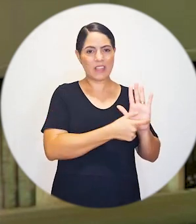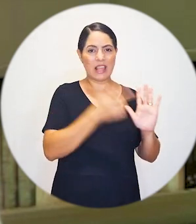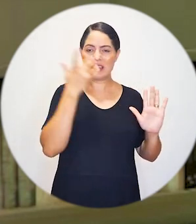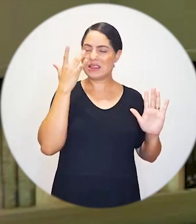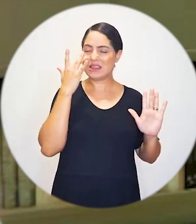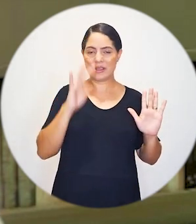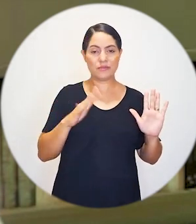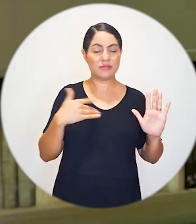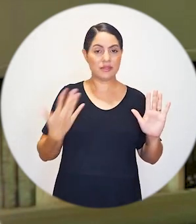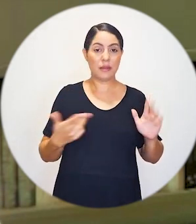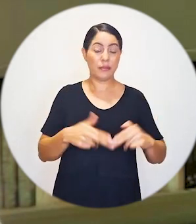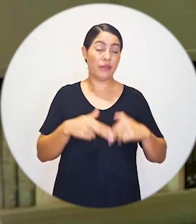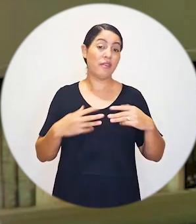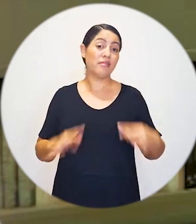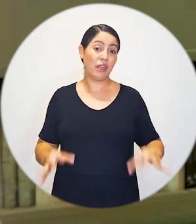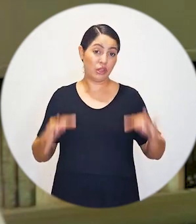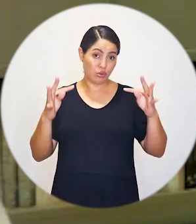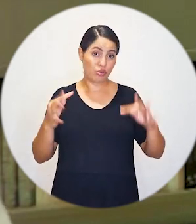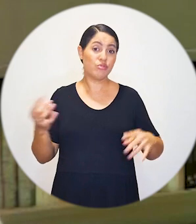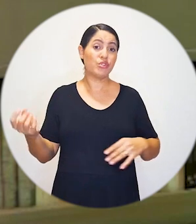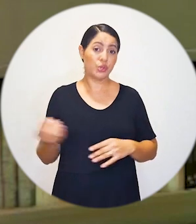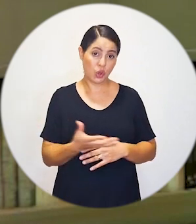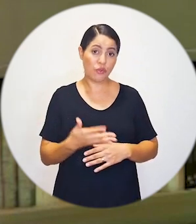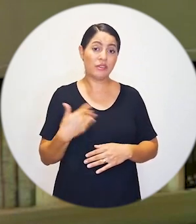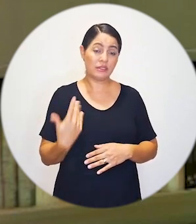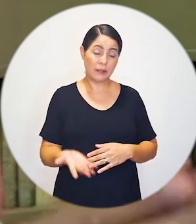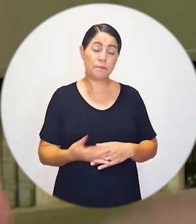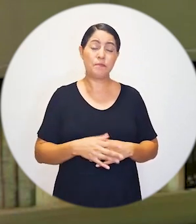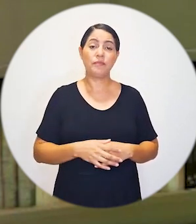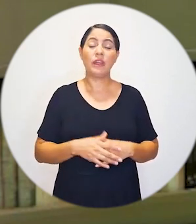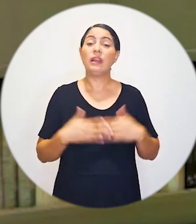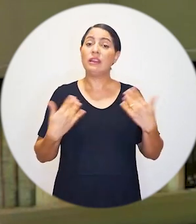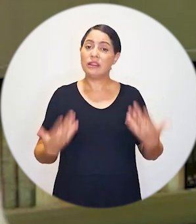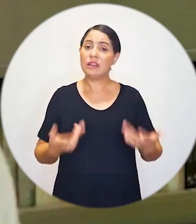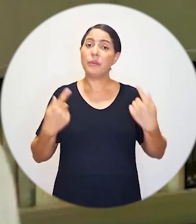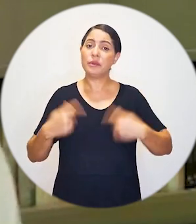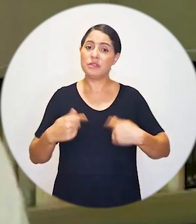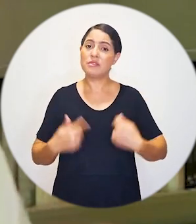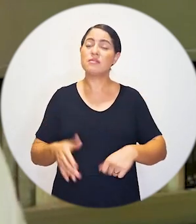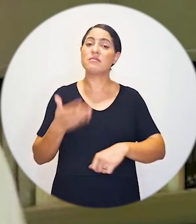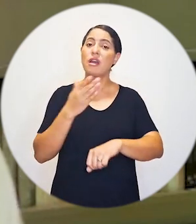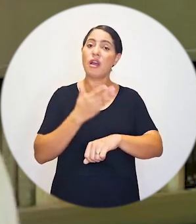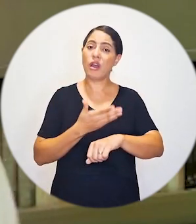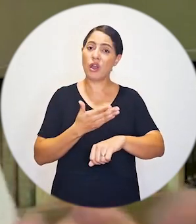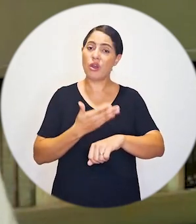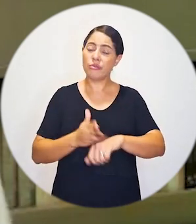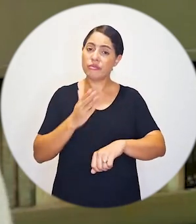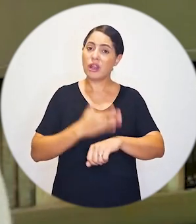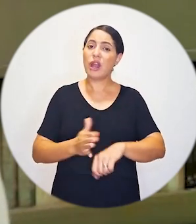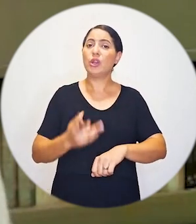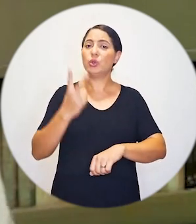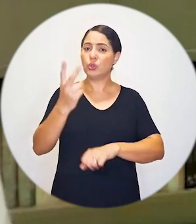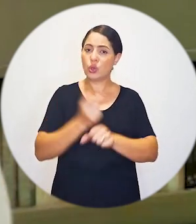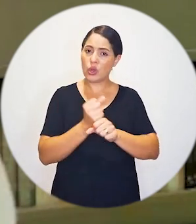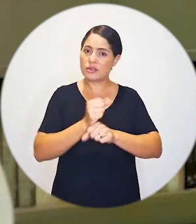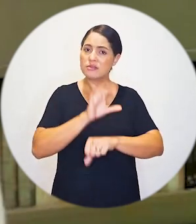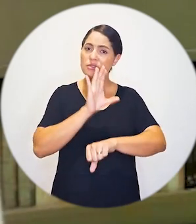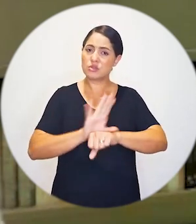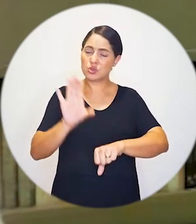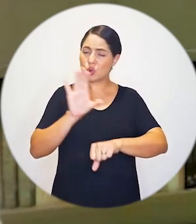bem essas tecnologias. Então, nós vamos oferecer cursos de 2 anos para poder prover esse conhecimento que é